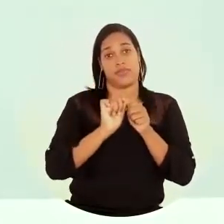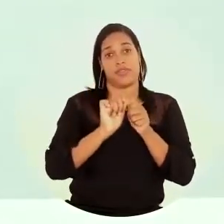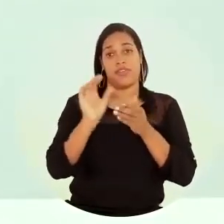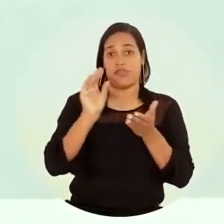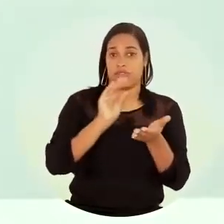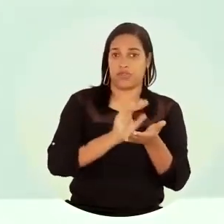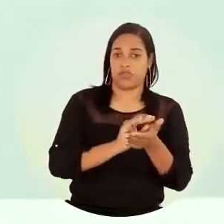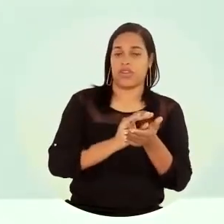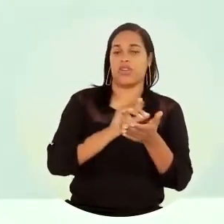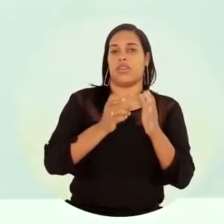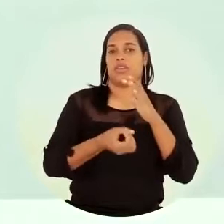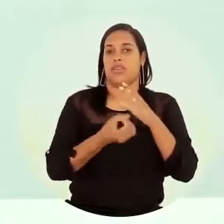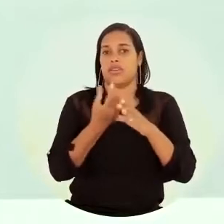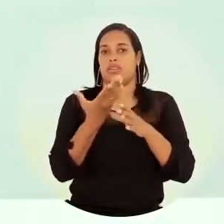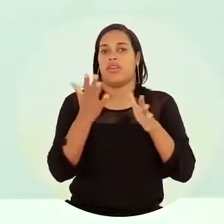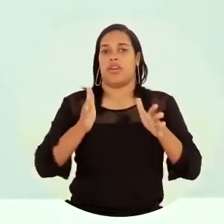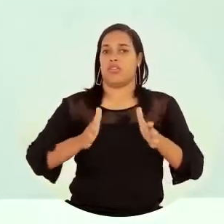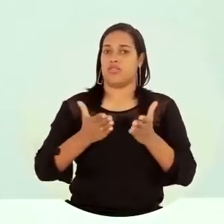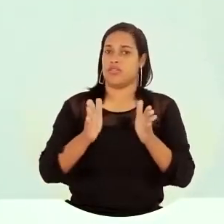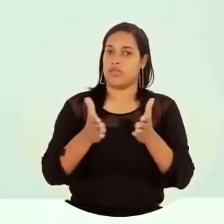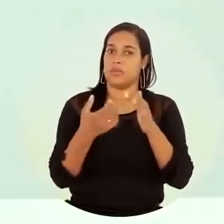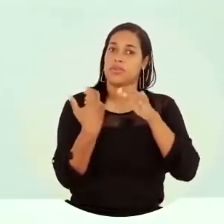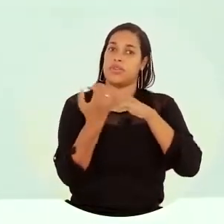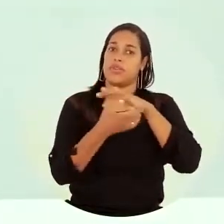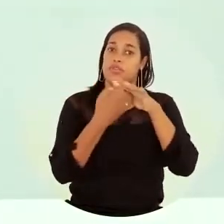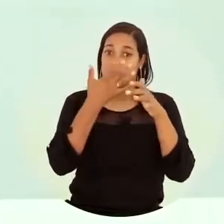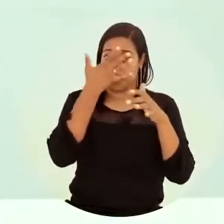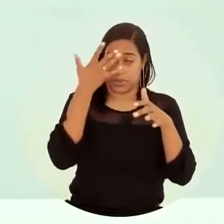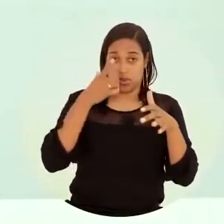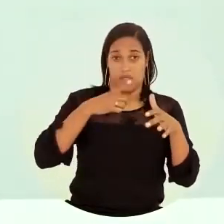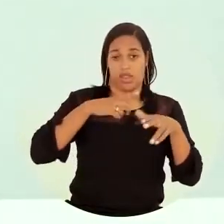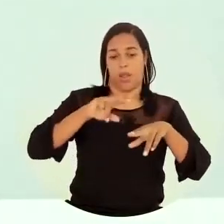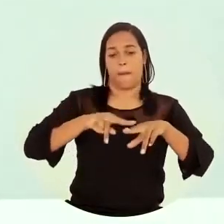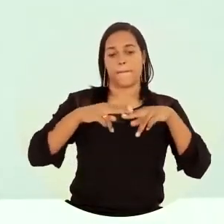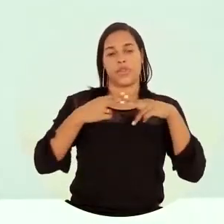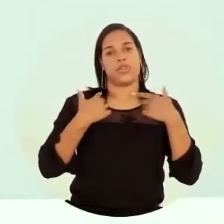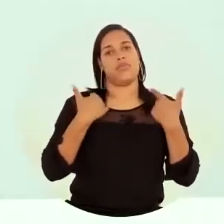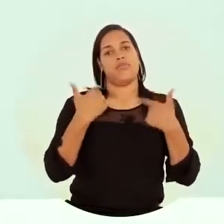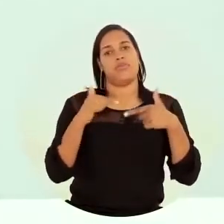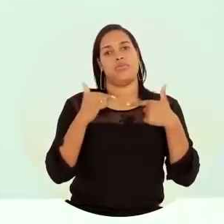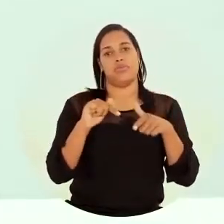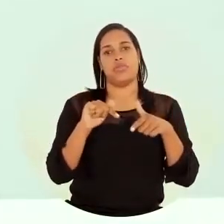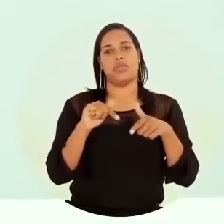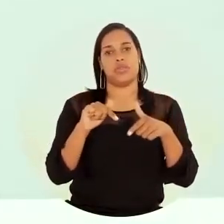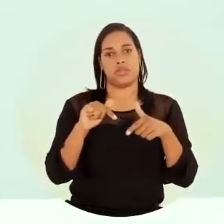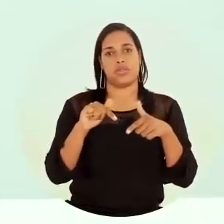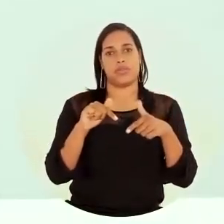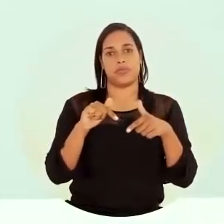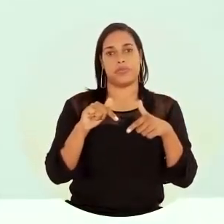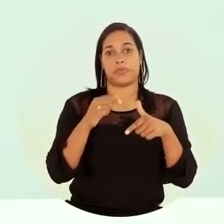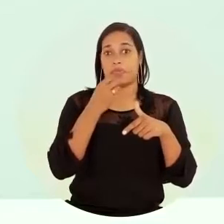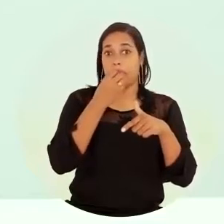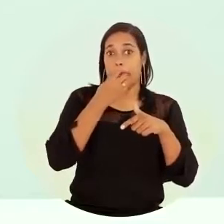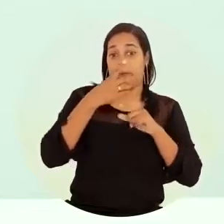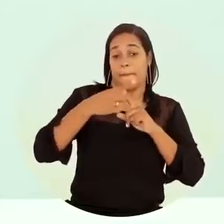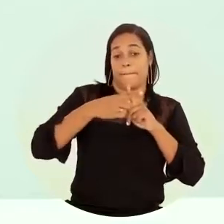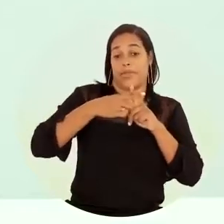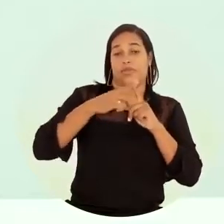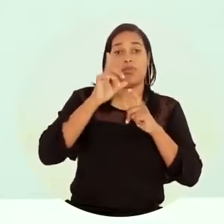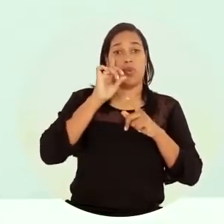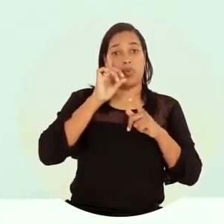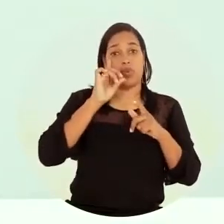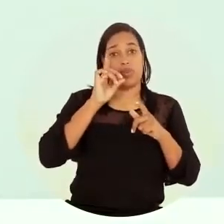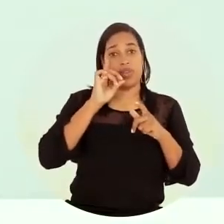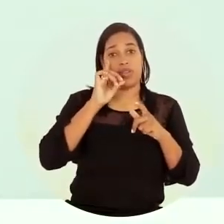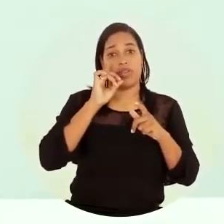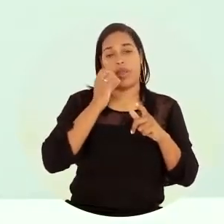suas rotinas e trazer bons resultados para as empresas. E aí, pessoal, a empresa pode criar até